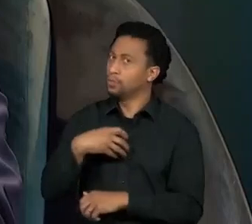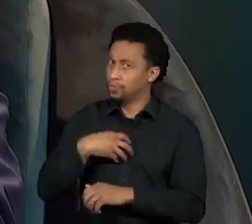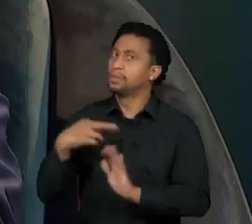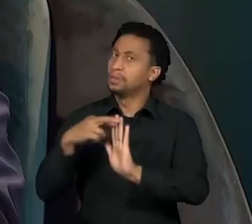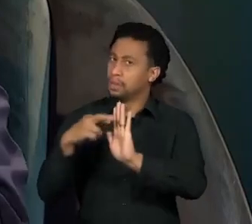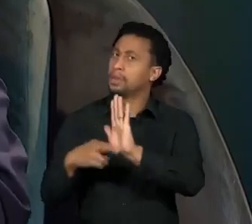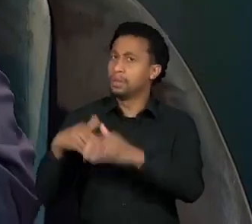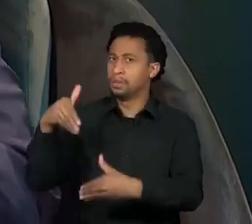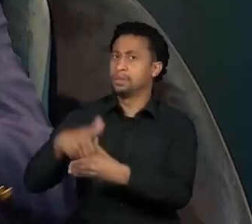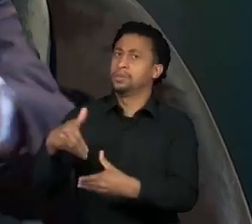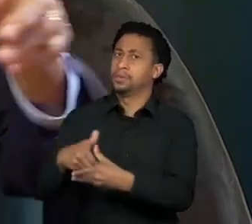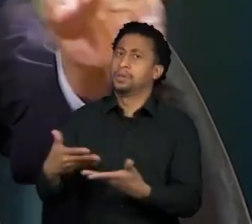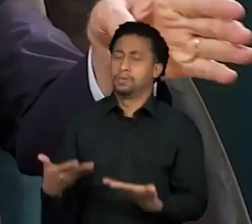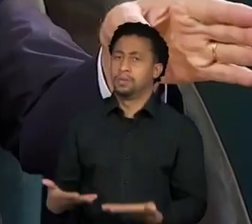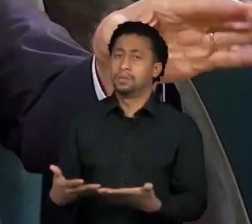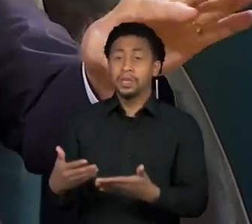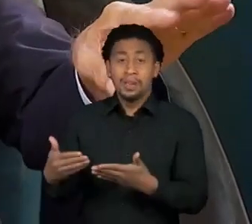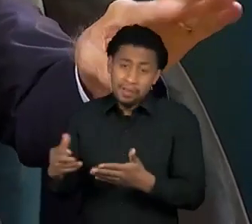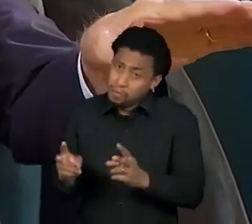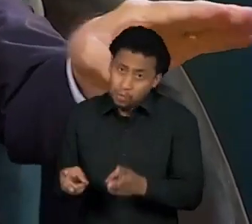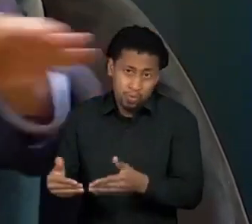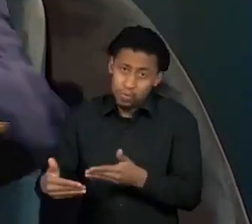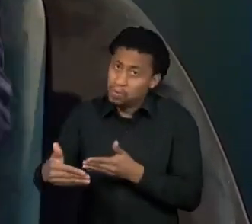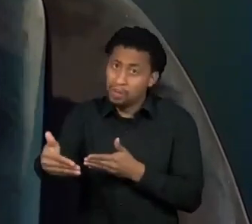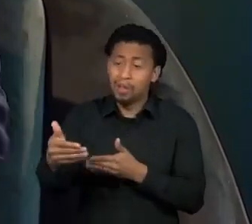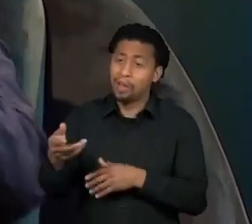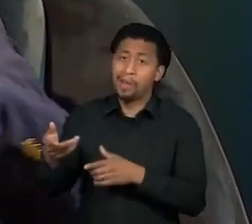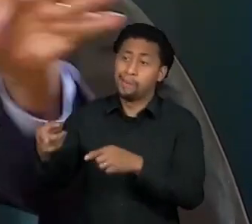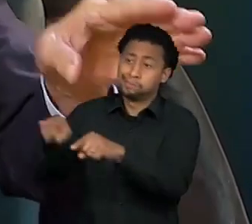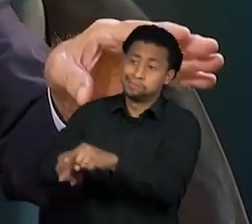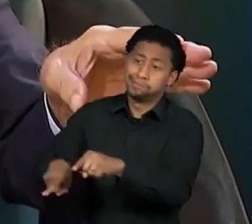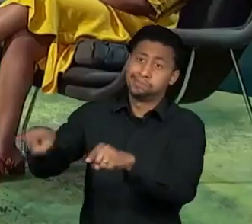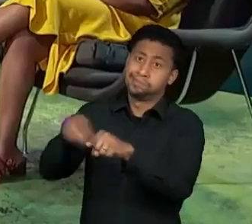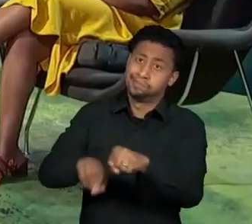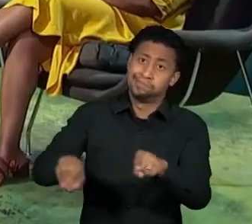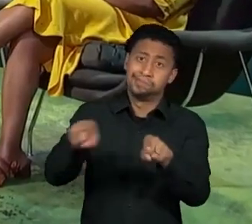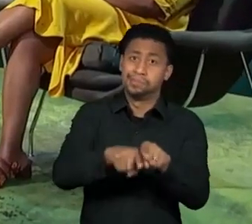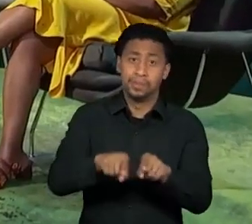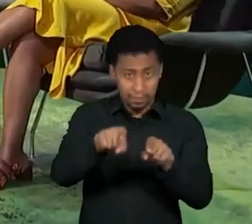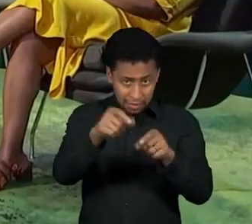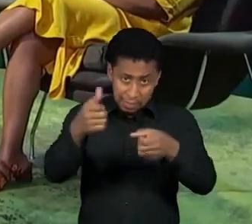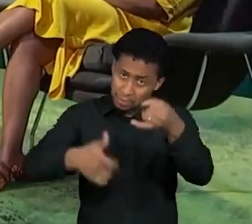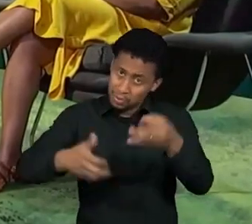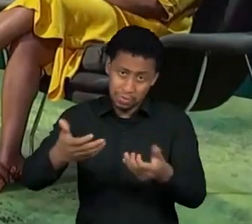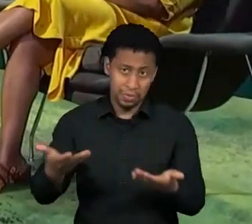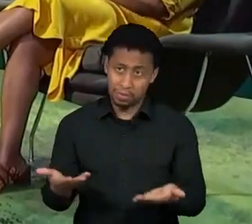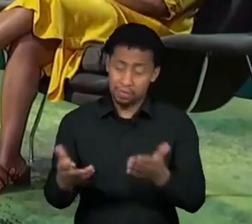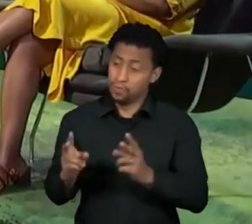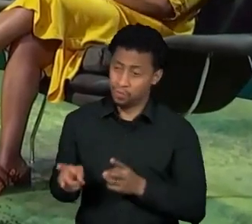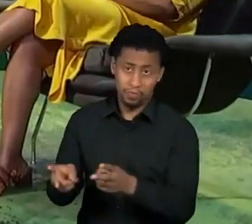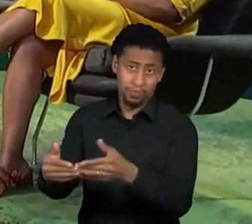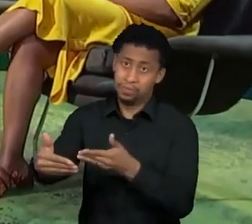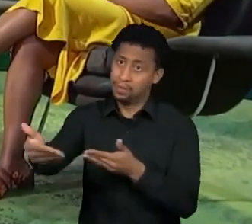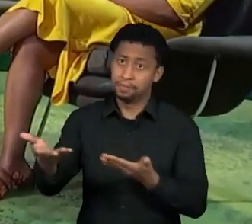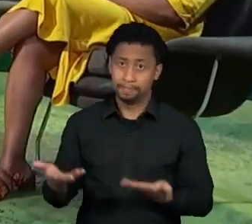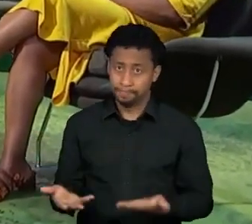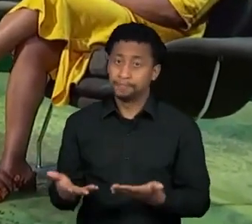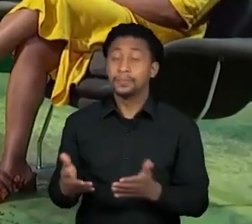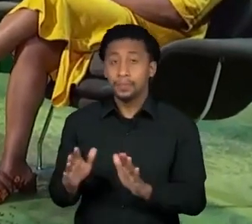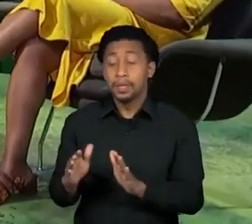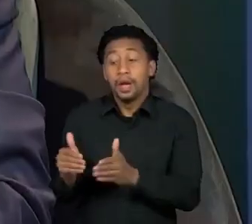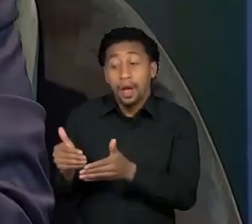sistema eleitoral, nós vamos continuar repetindo a mesma coisa que você anunciou agora. E lembrando bem que nós estamos num caminho